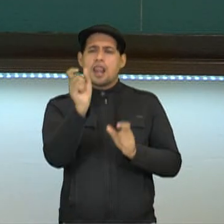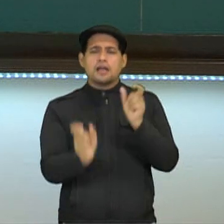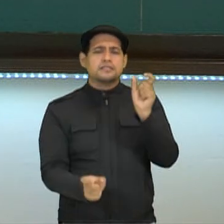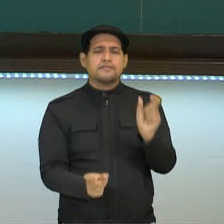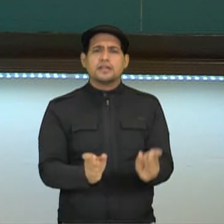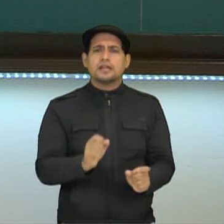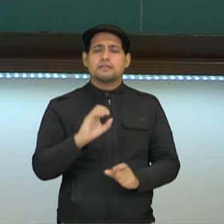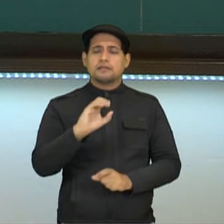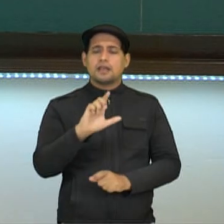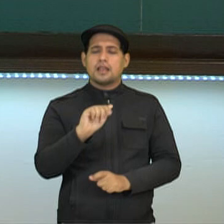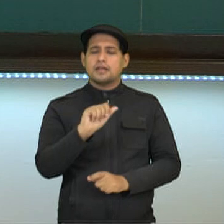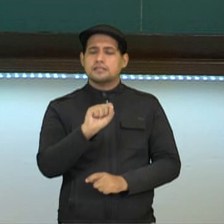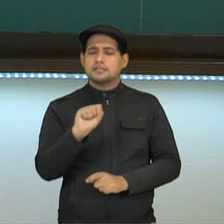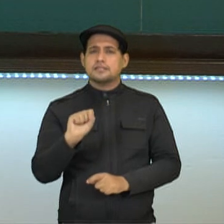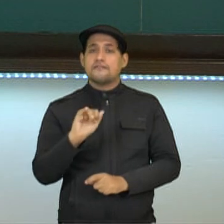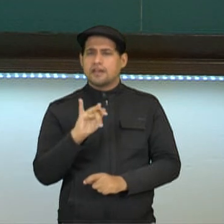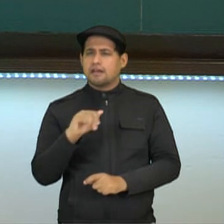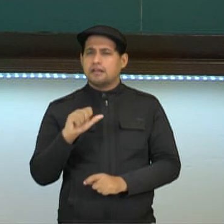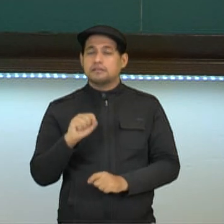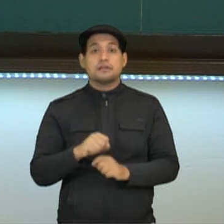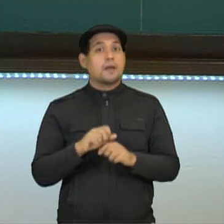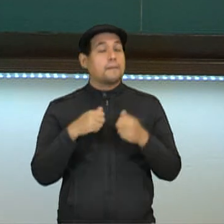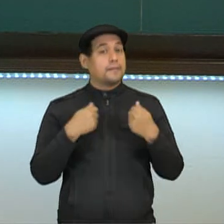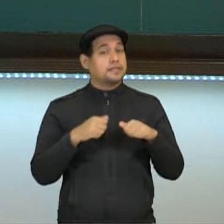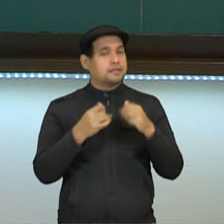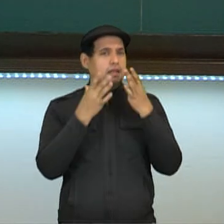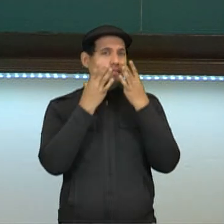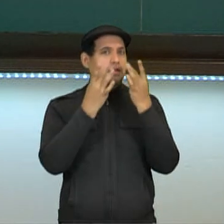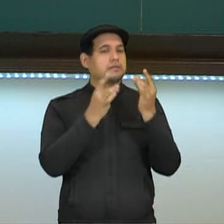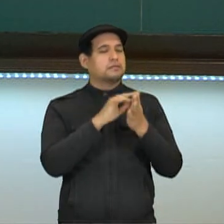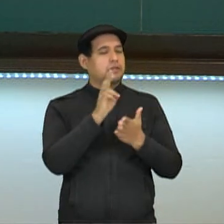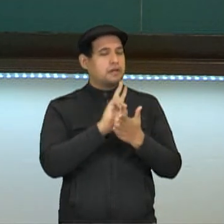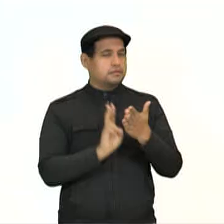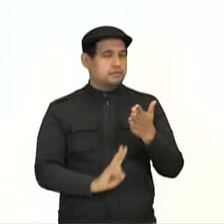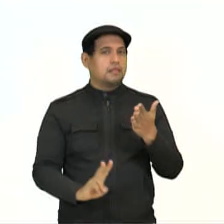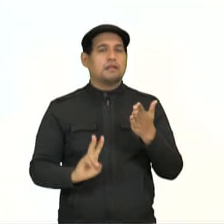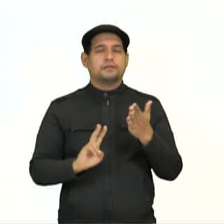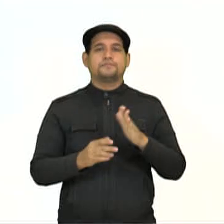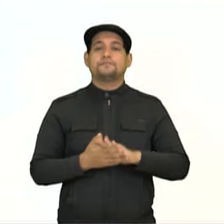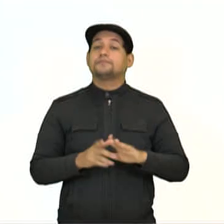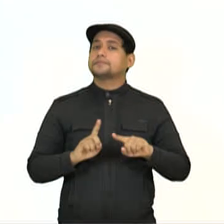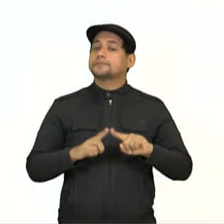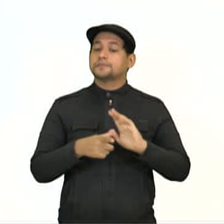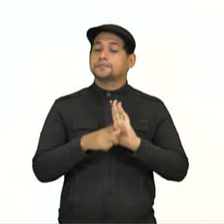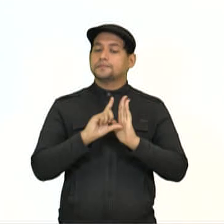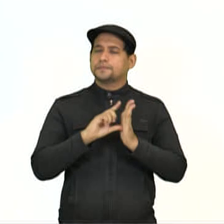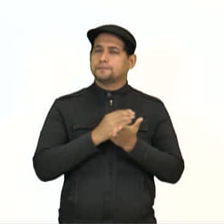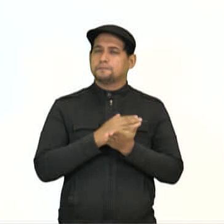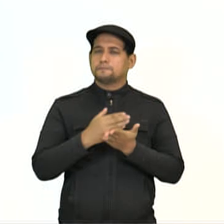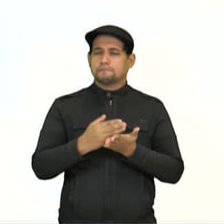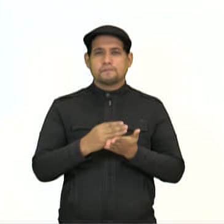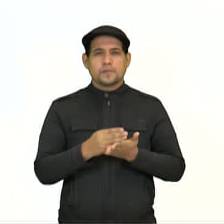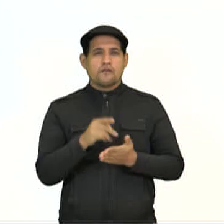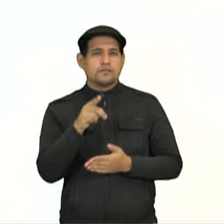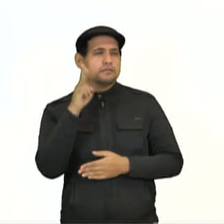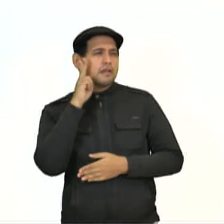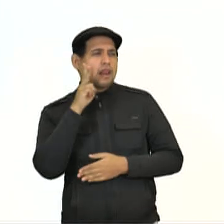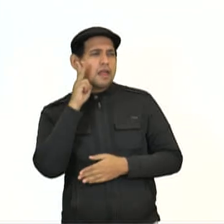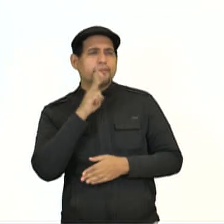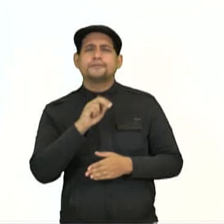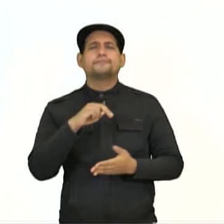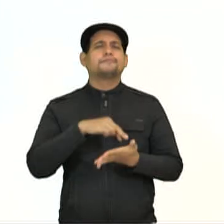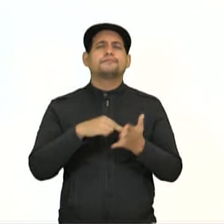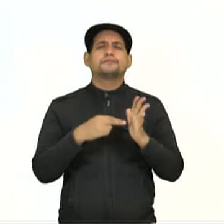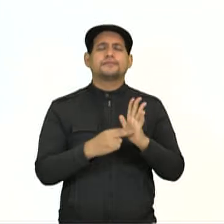na hora que formos fazer a leitura desses textos, ok? Mas antes disso, você lembra o que